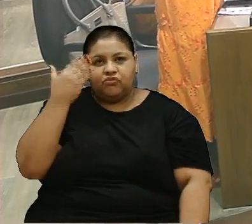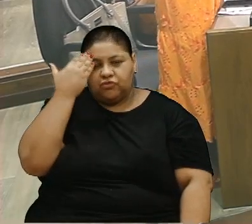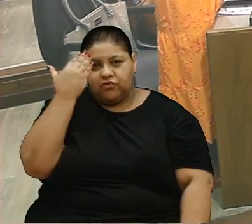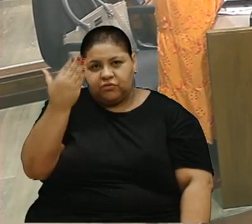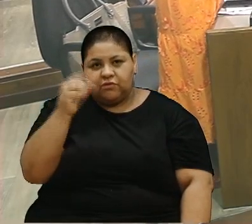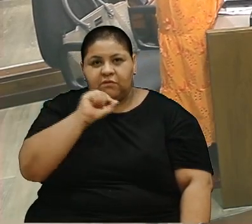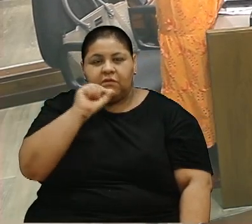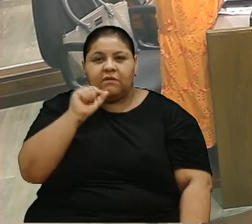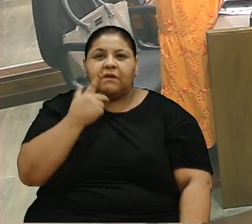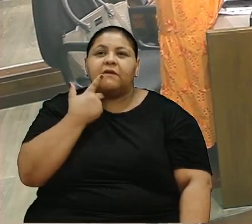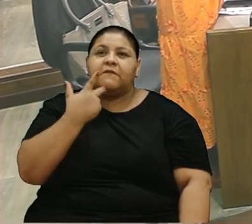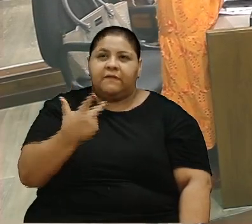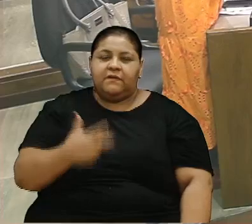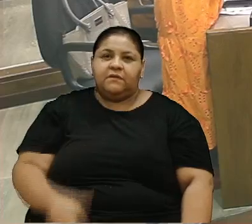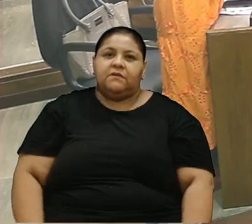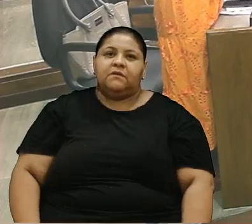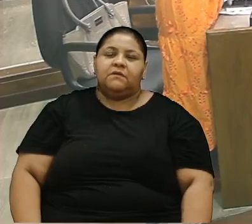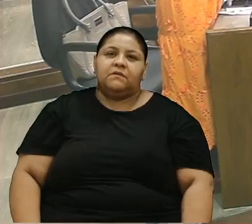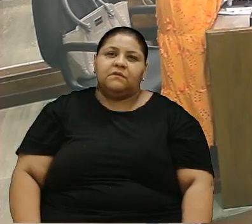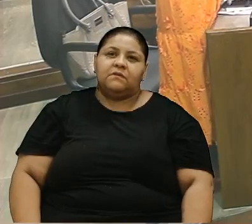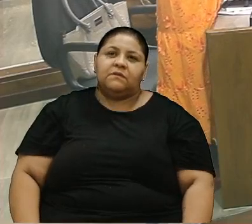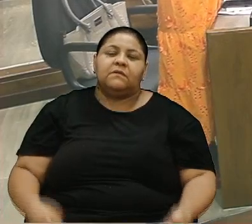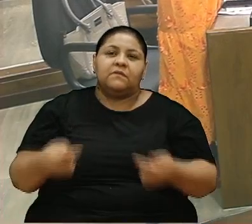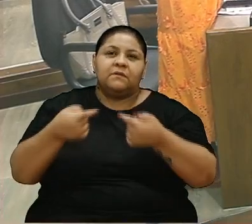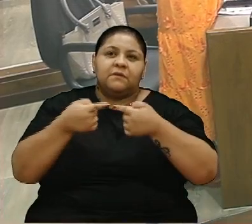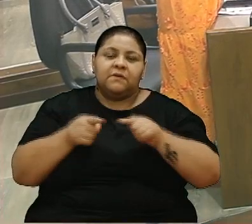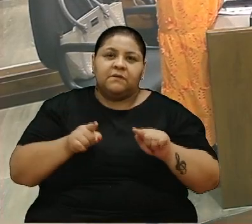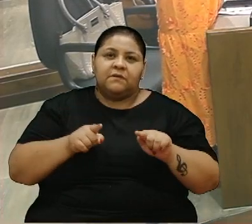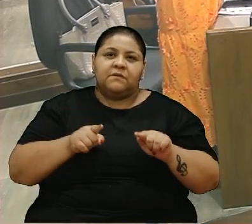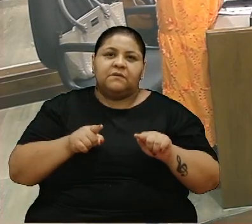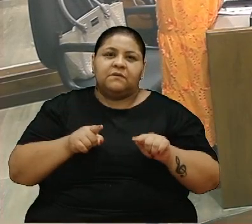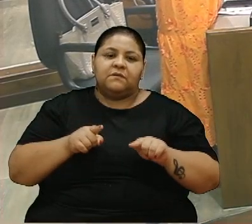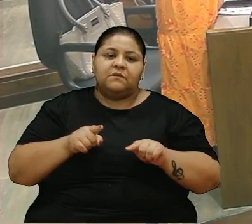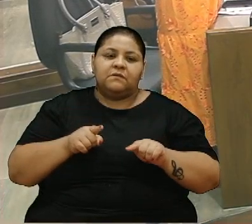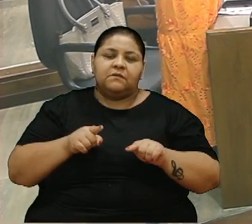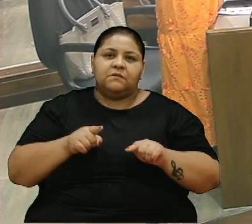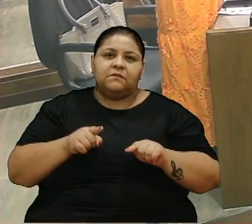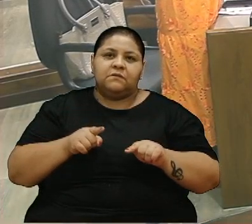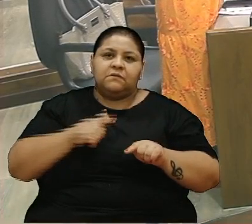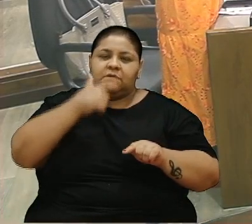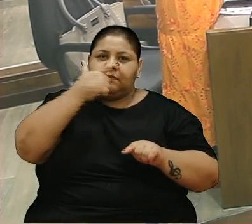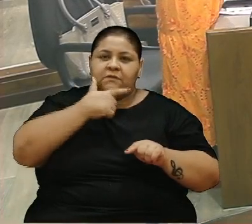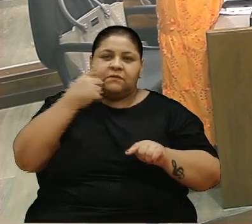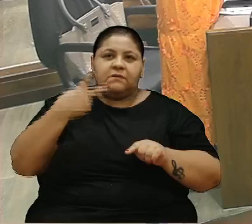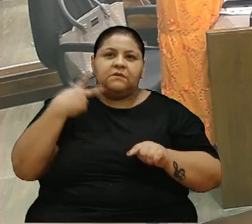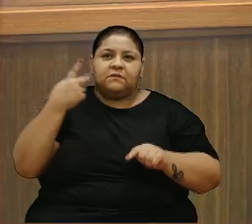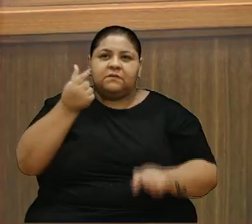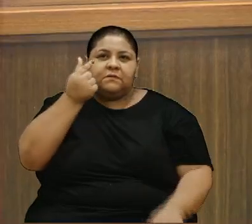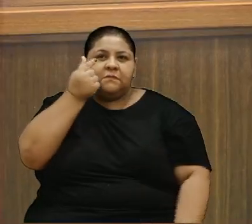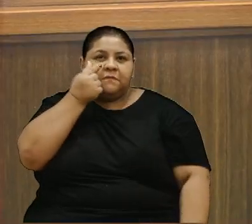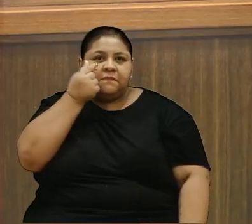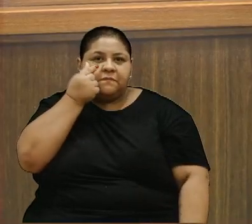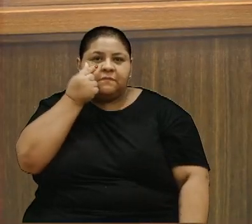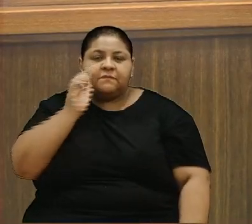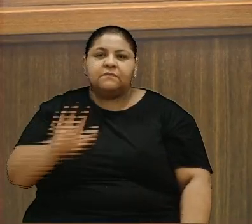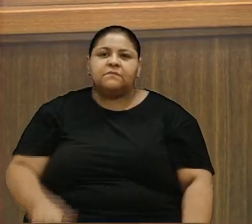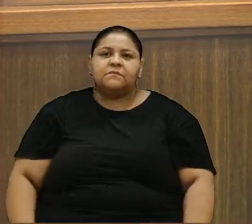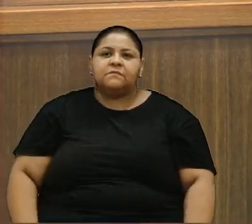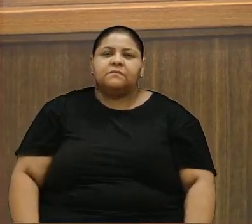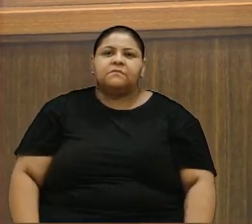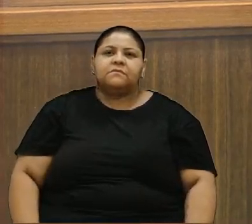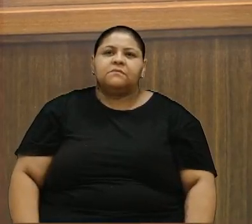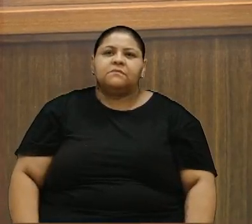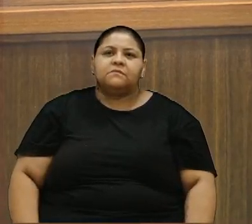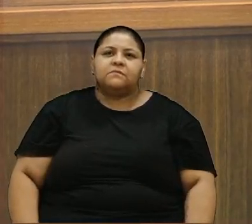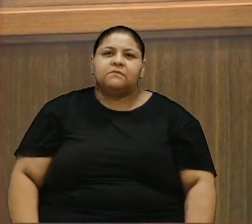se manifestou, mas quero colocar também, eu acho que o vereador Eloy Frisso falou,